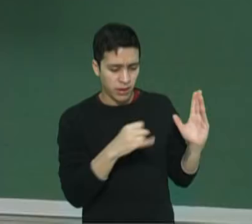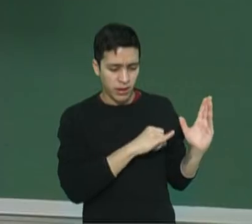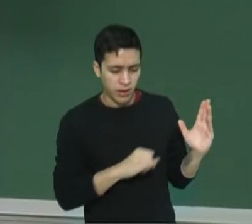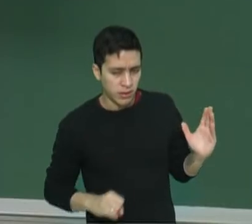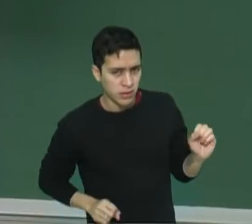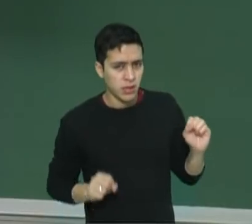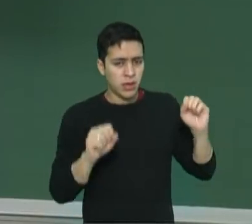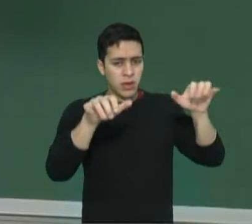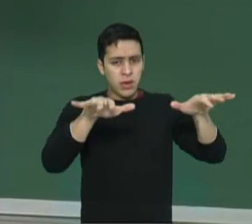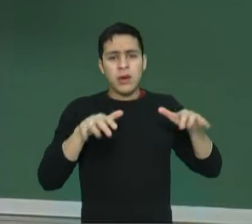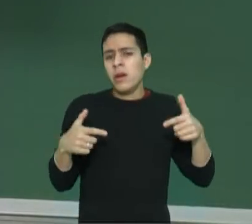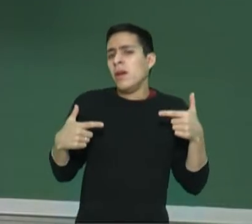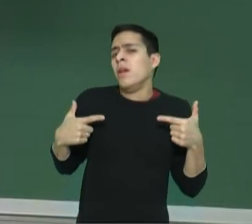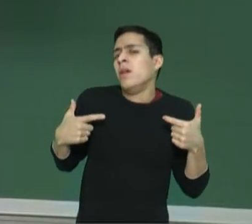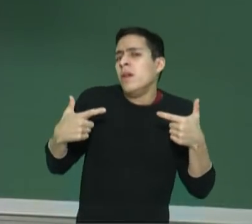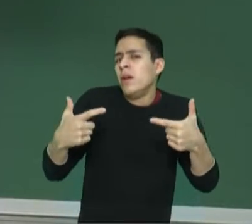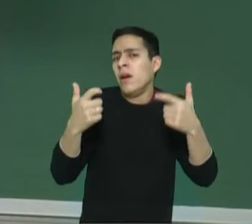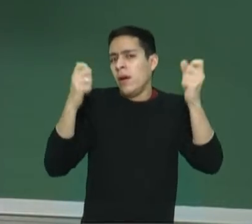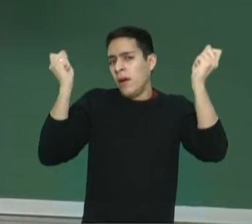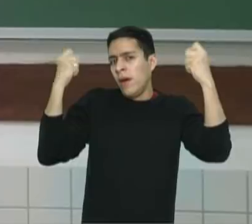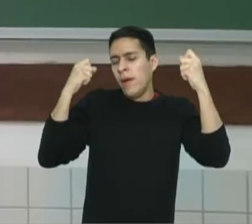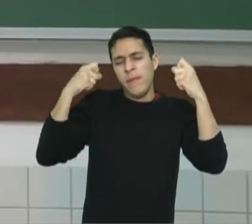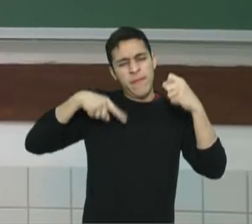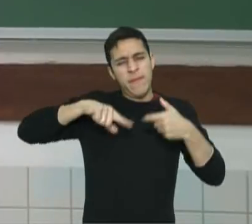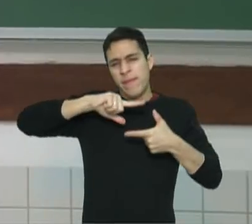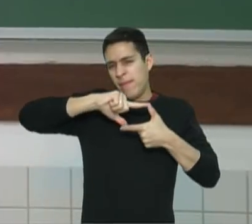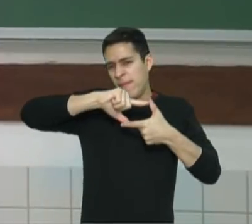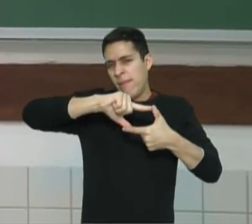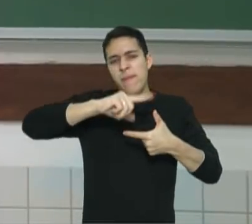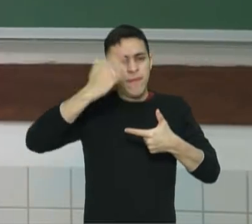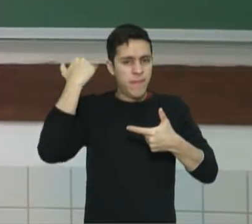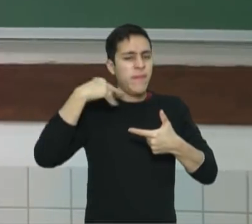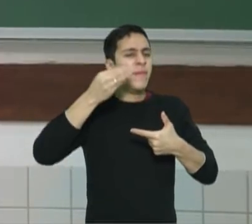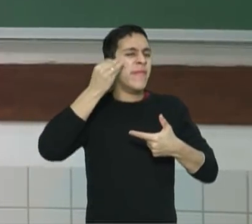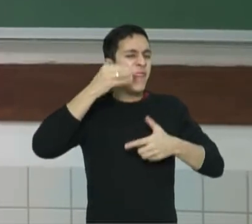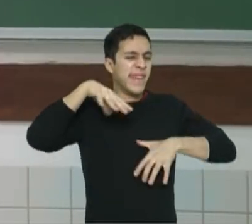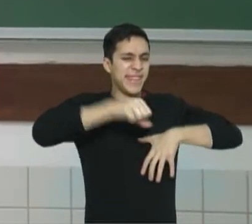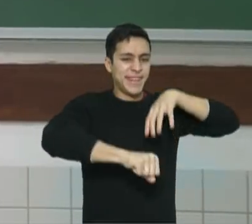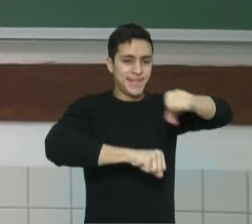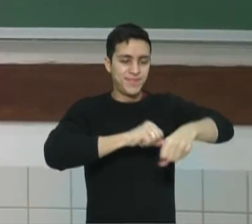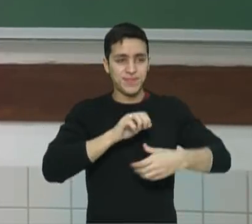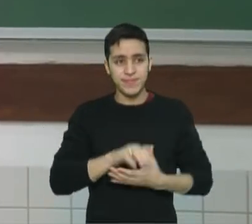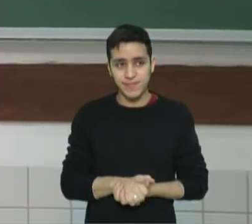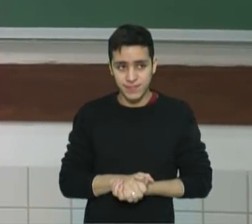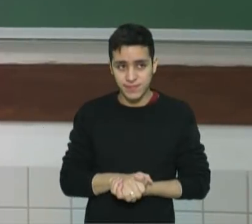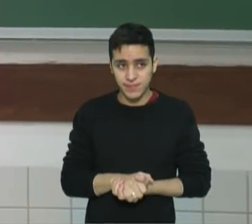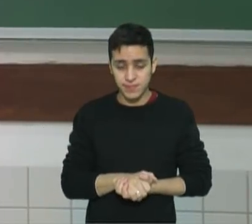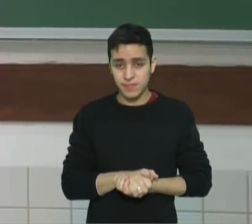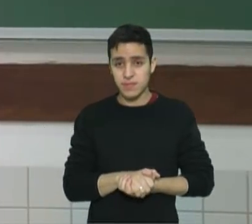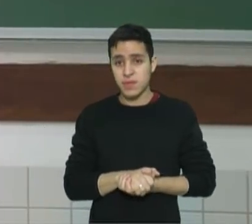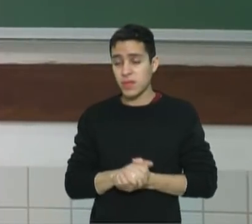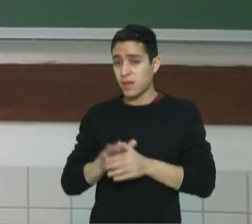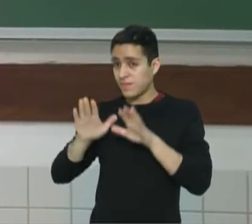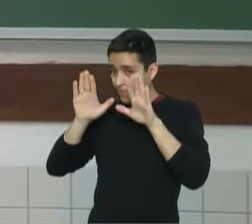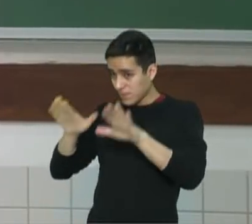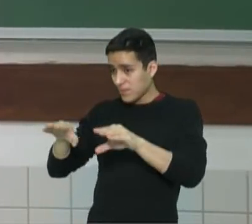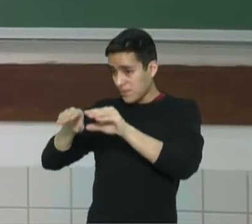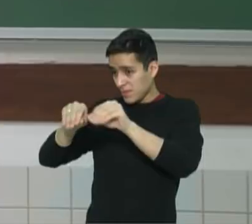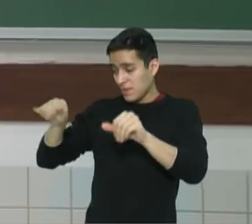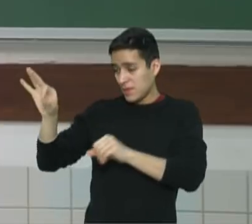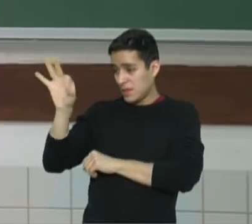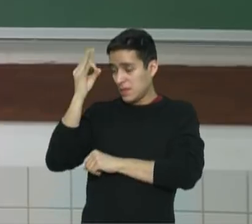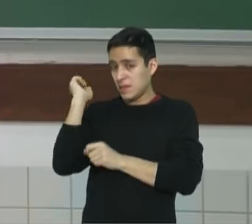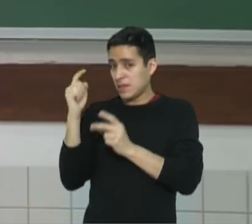em guerra com o México, o que era tradicional pela conquista de território, mas compra terras da França e da